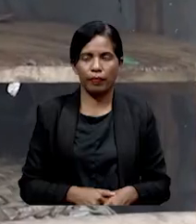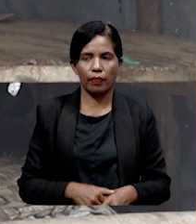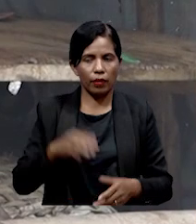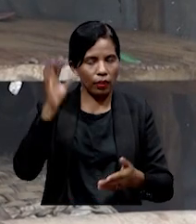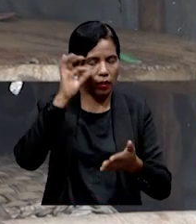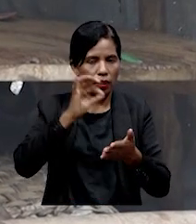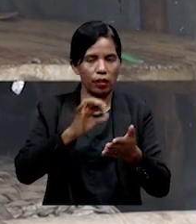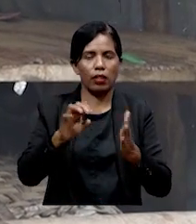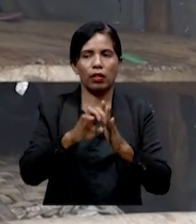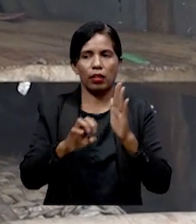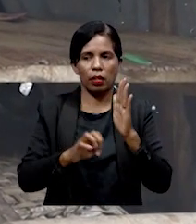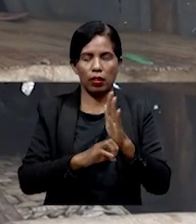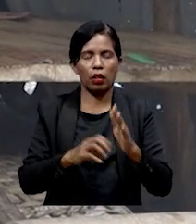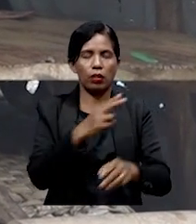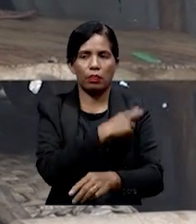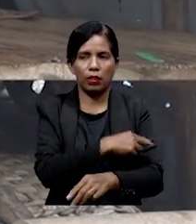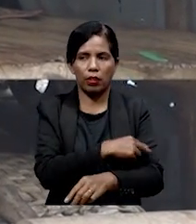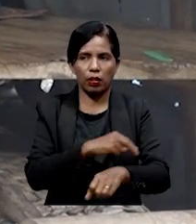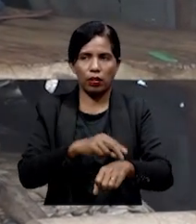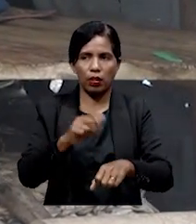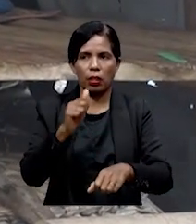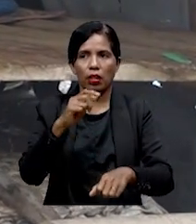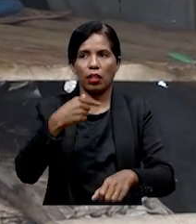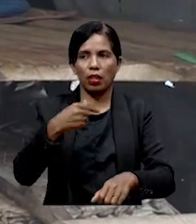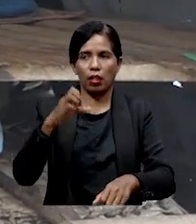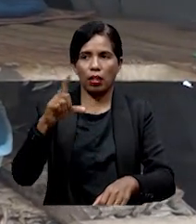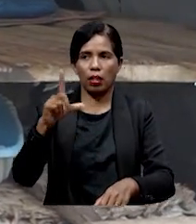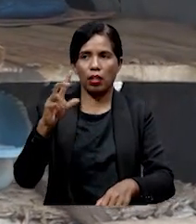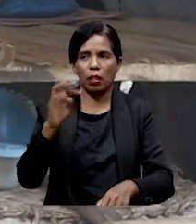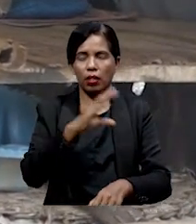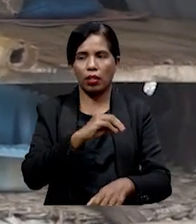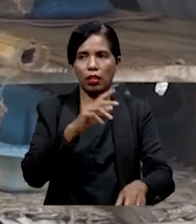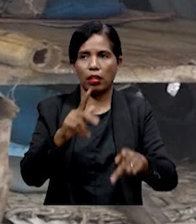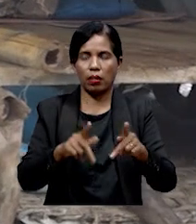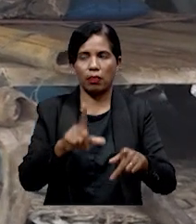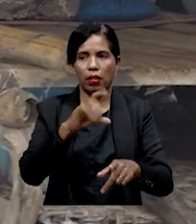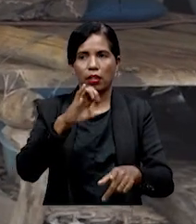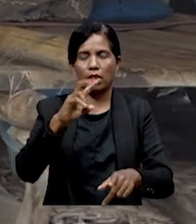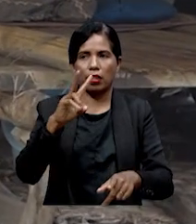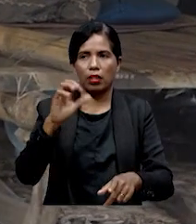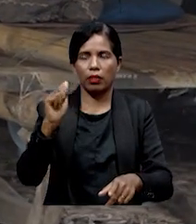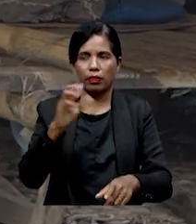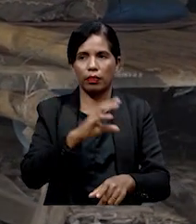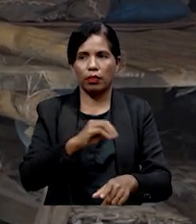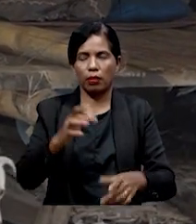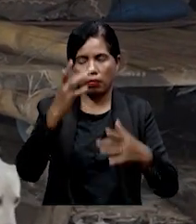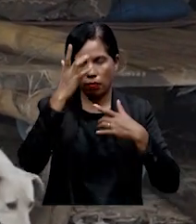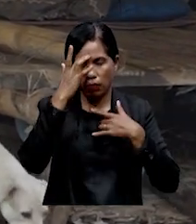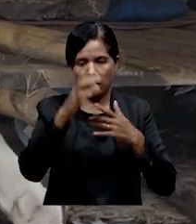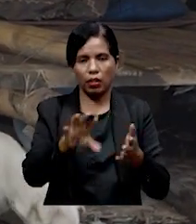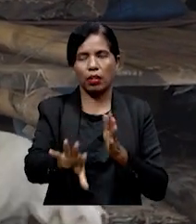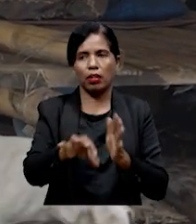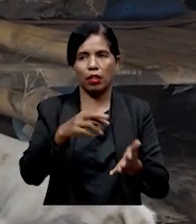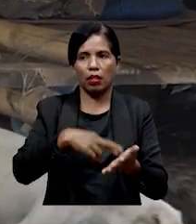Secretária Junta Médico Hospital Nacional, Aquilina dos Reis Ferreira Hatetem, paciente Lívia dos Santos, Nemoras retangona aprovação